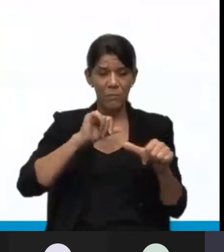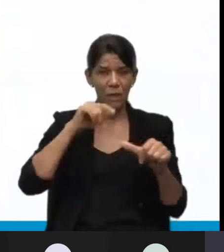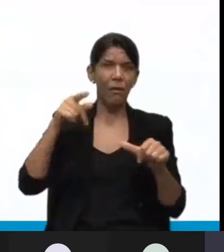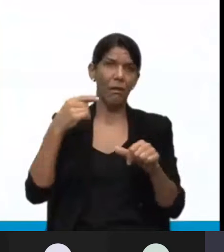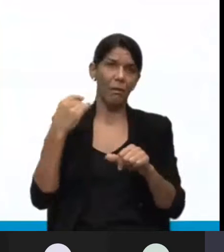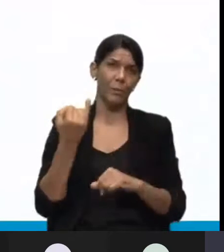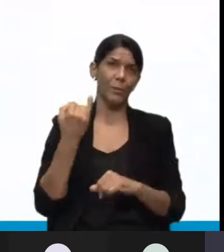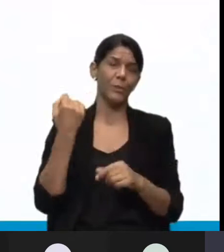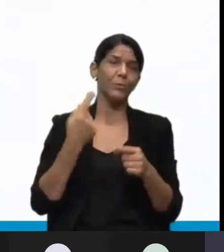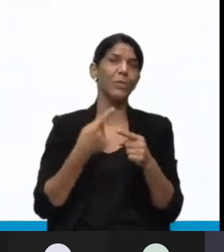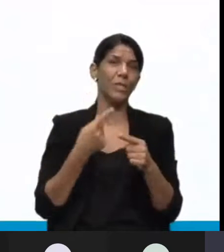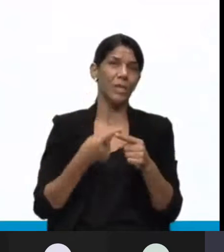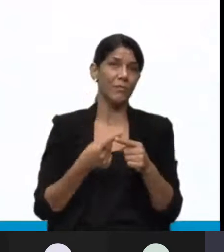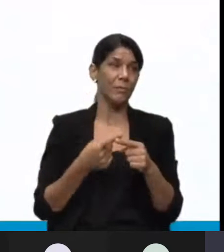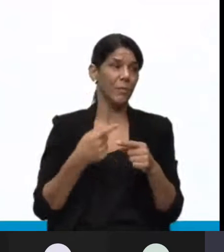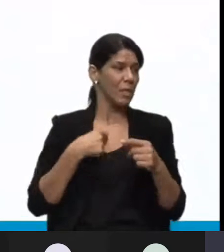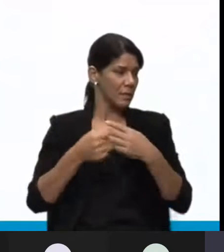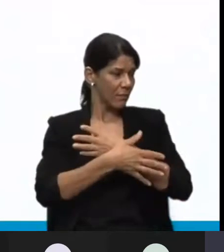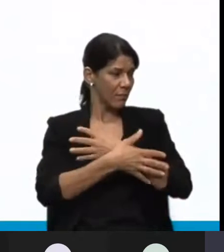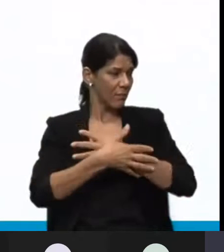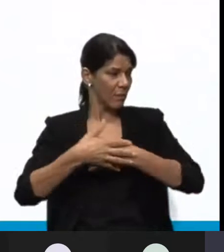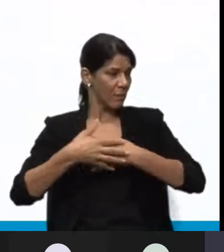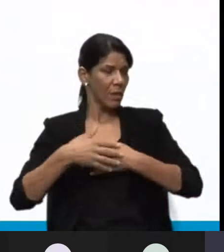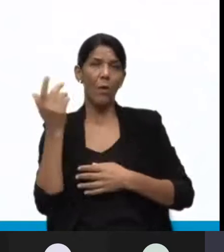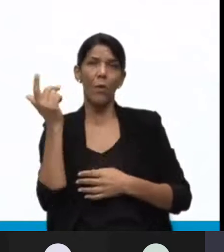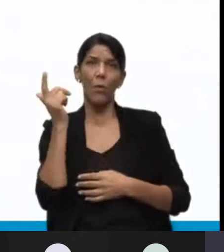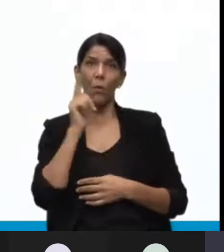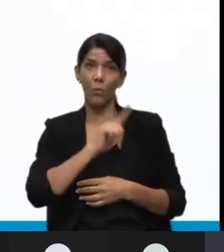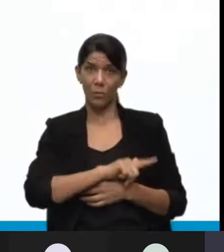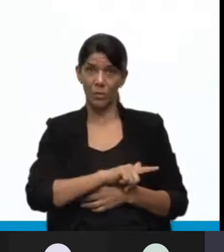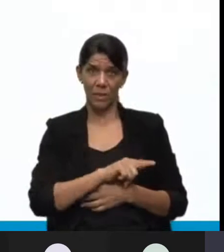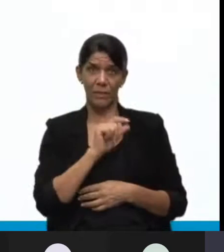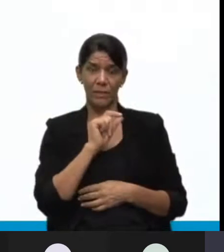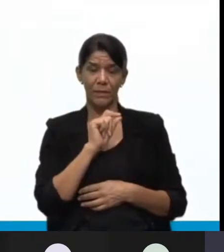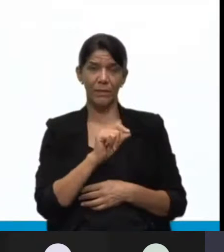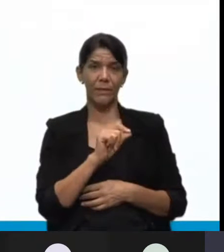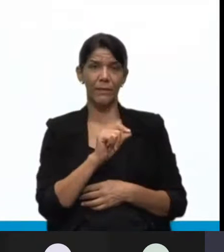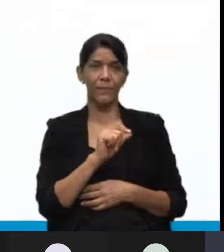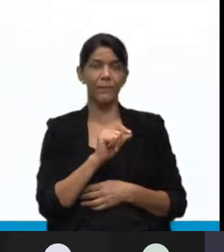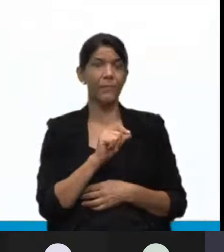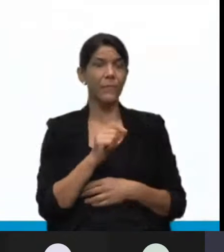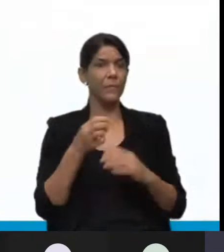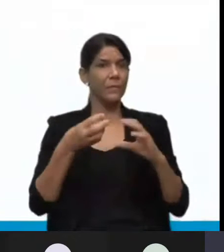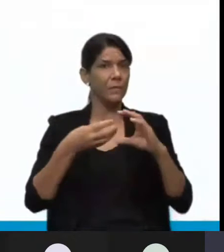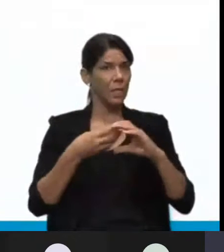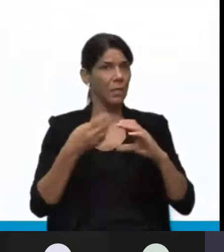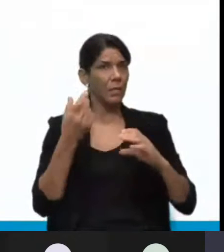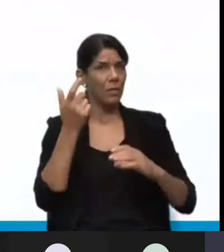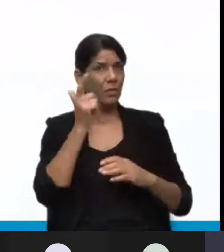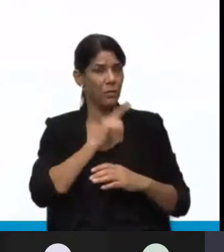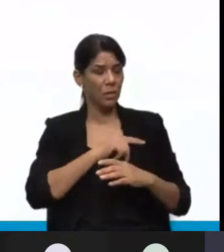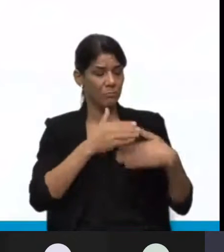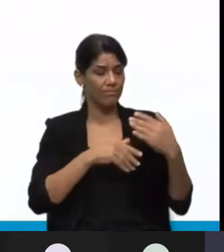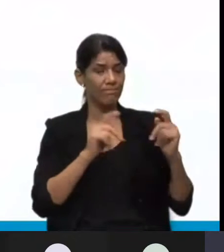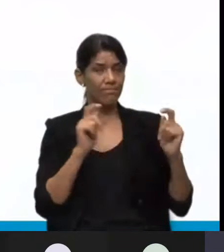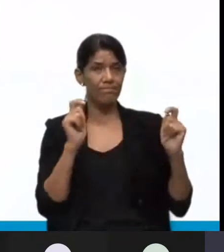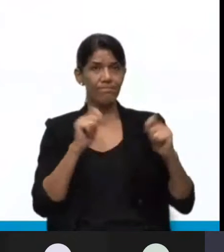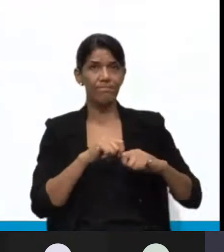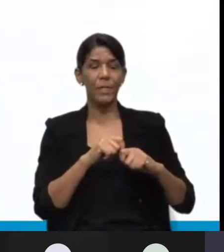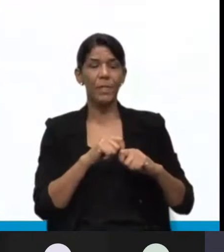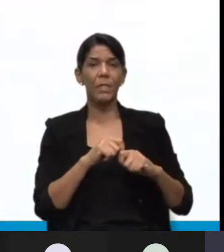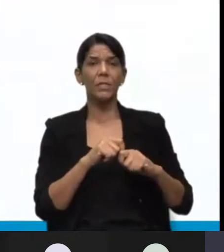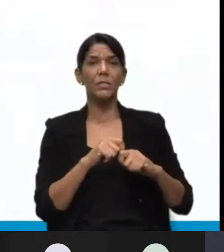importantes? Essas fibras, elas têm capacidade tanto, né, são células que têm capacidade tanto de gerar